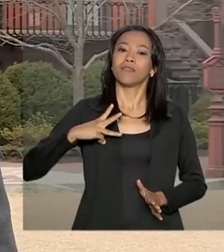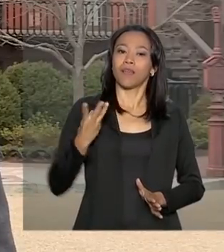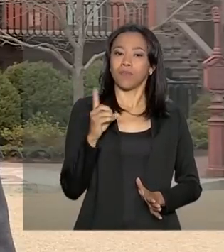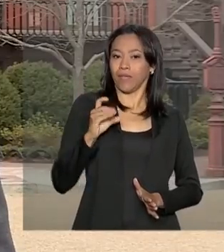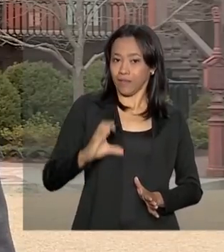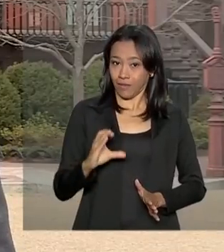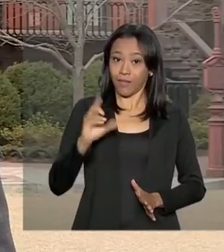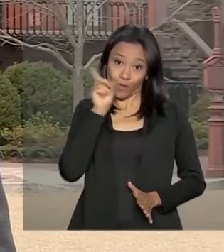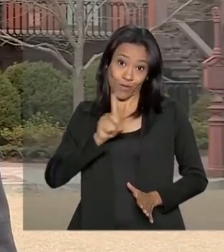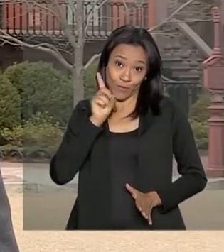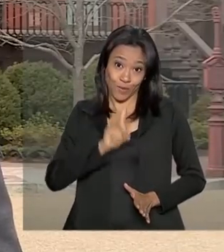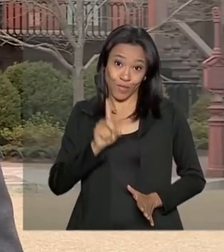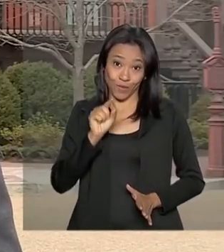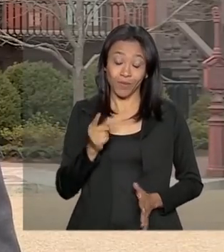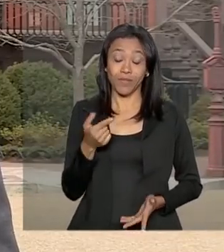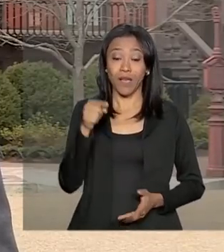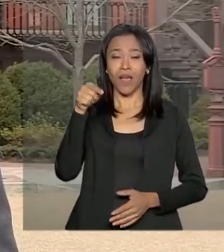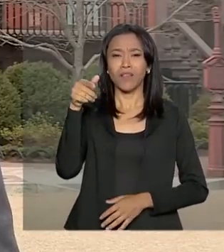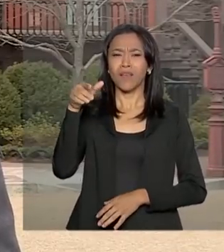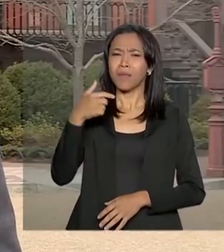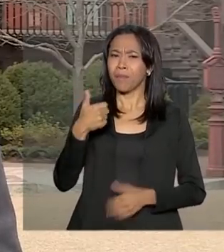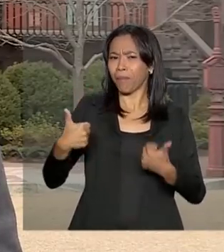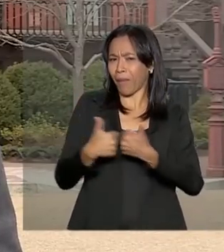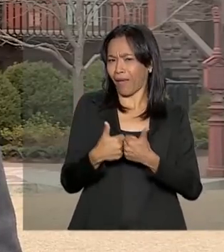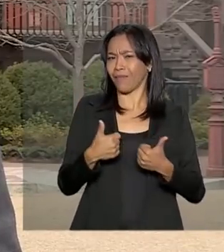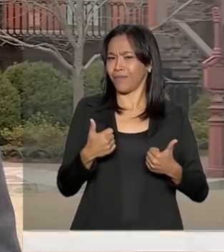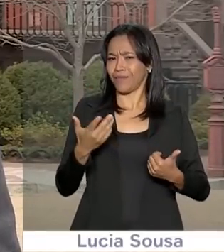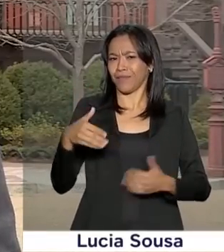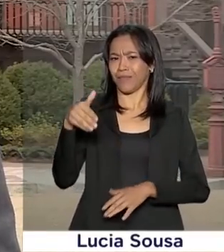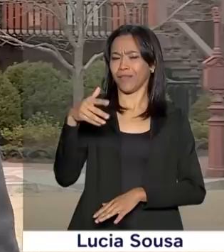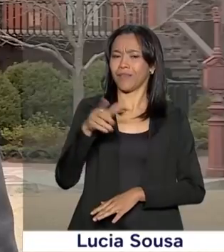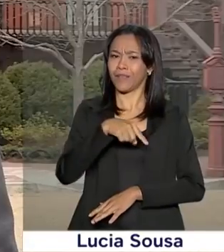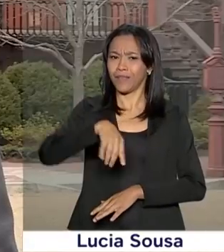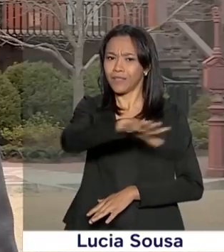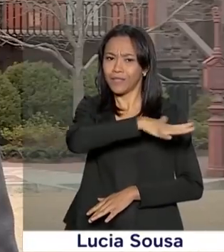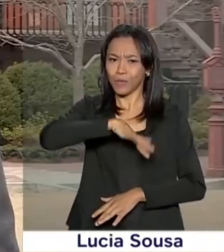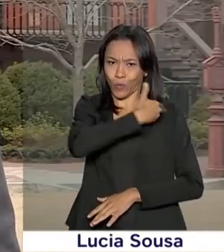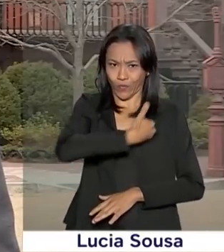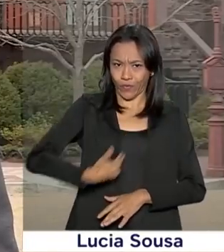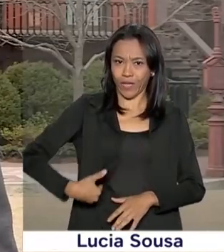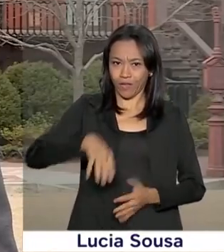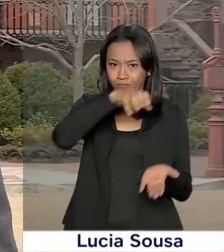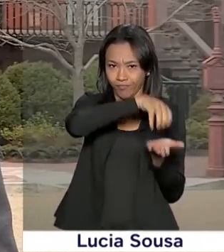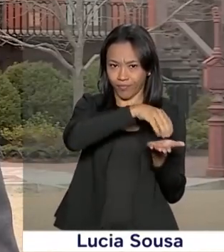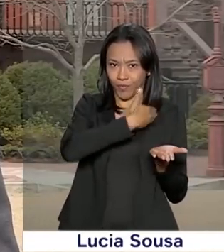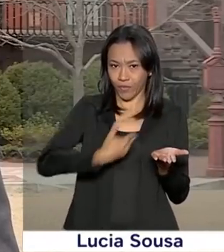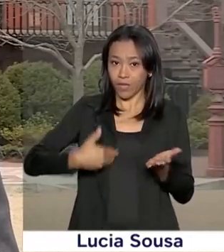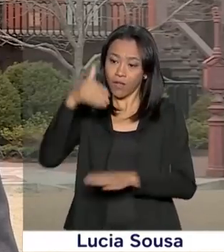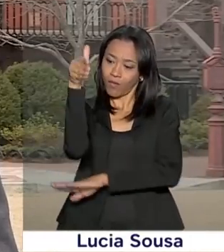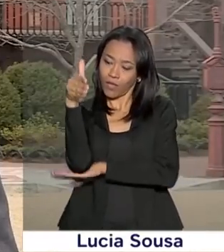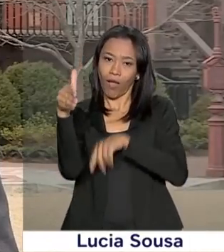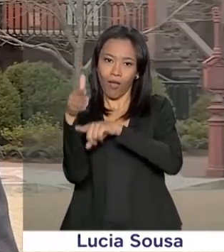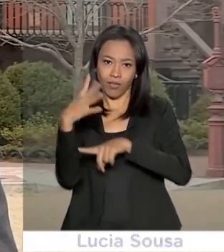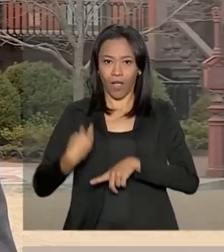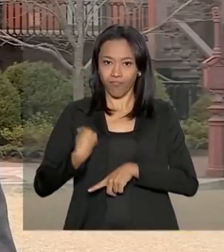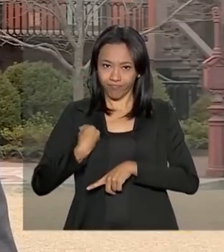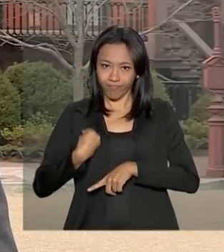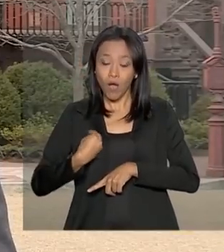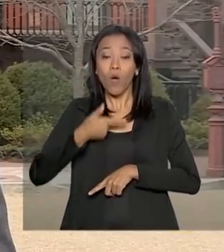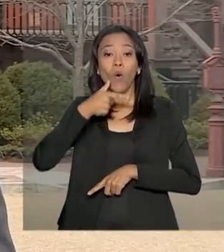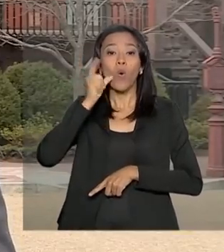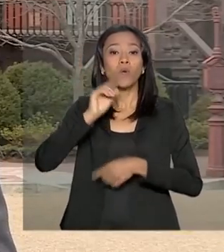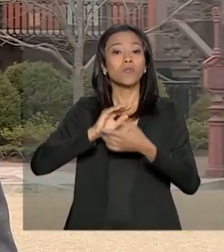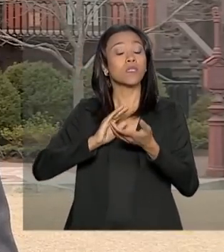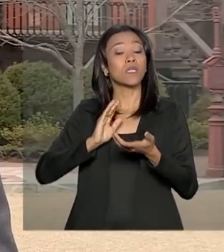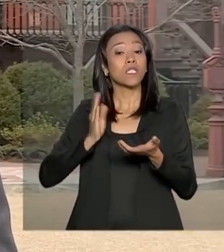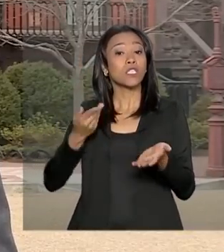um complexo da Casa Branca, onde o presidente da República, Jair Bolsonaro, está hospedado. O presidente chegou a Washington ontem,